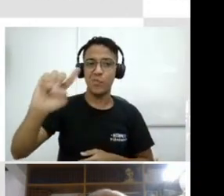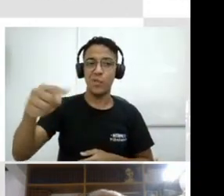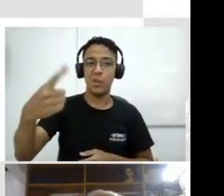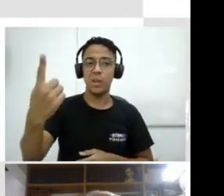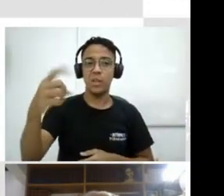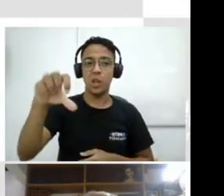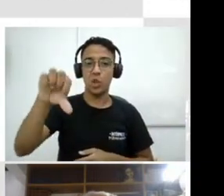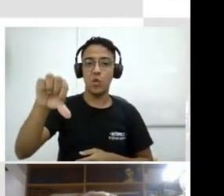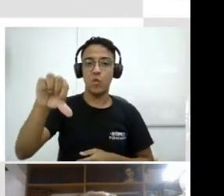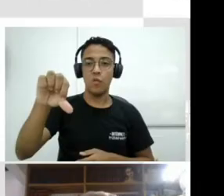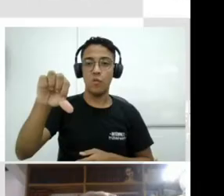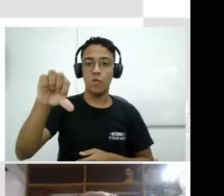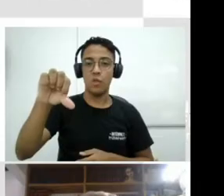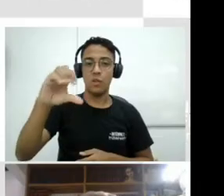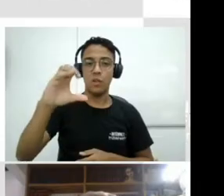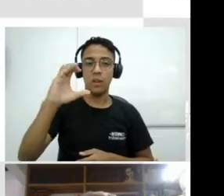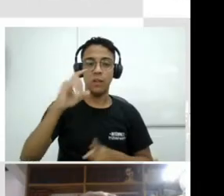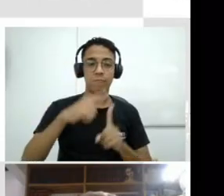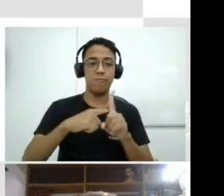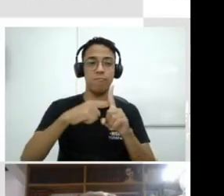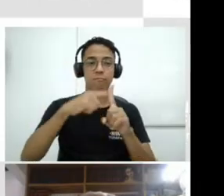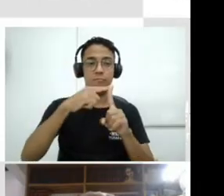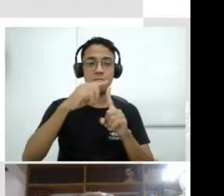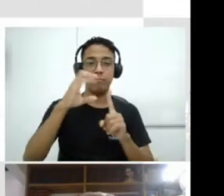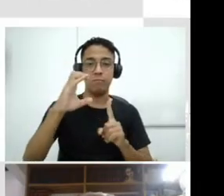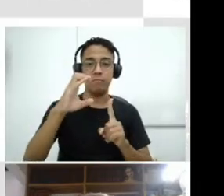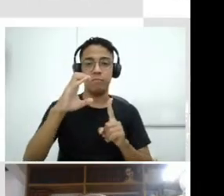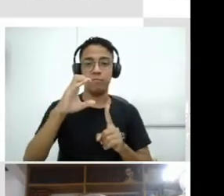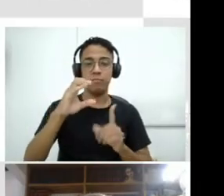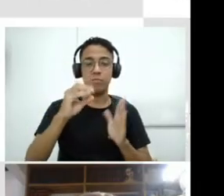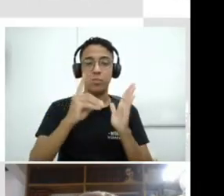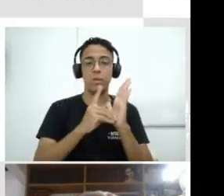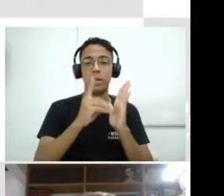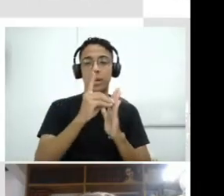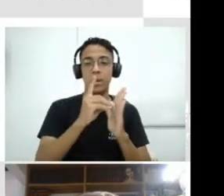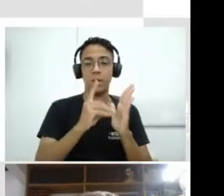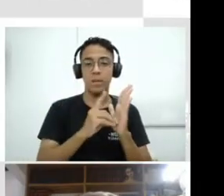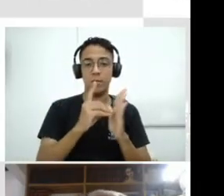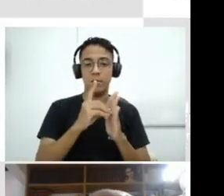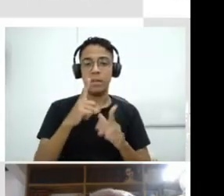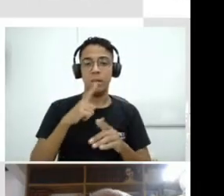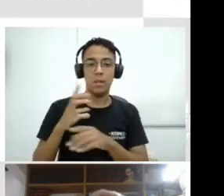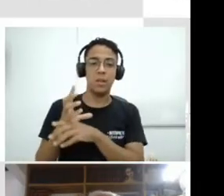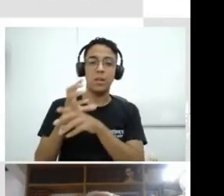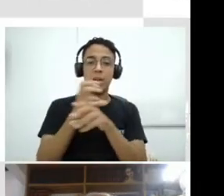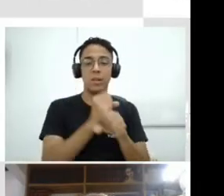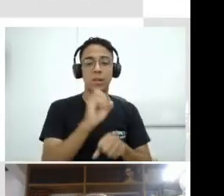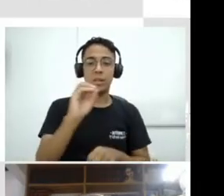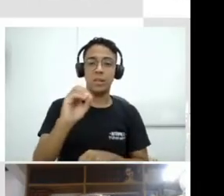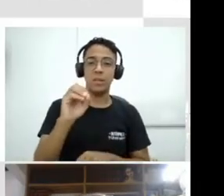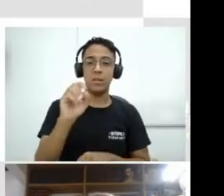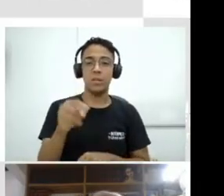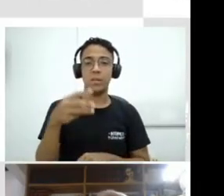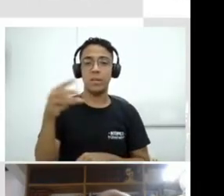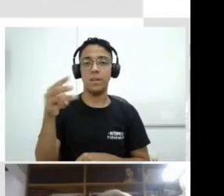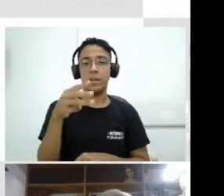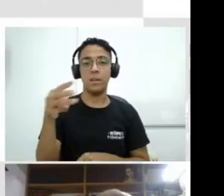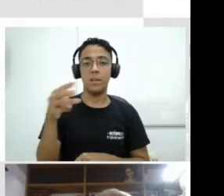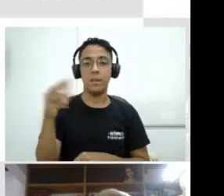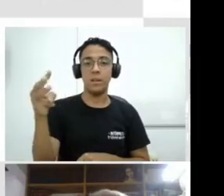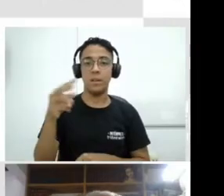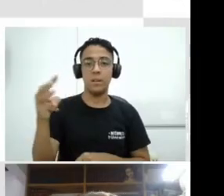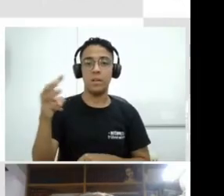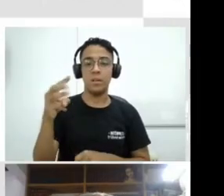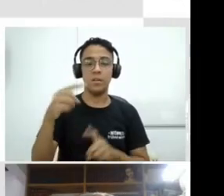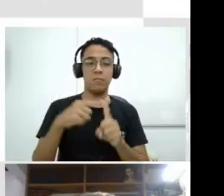década. E se nós passarmos de 2011 para 2023, nós vamos estar em 0,33 graus Celsius por década, que é exatamente aquilo que é a